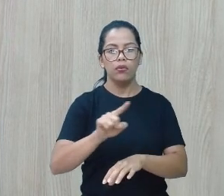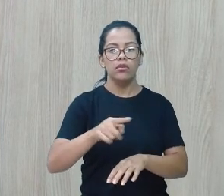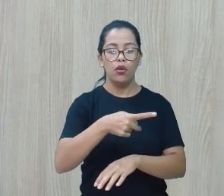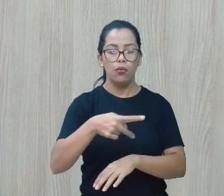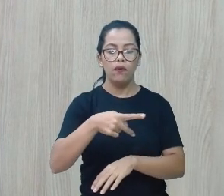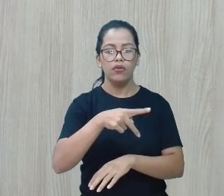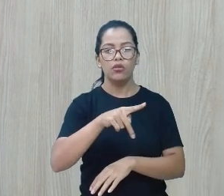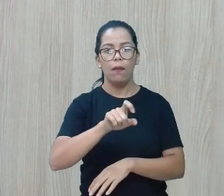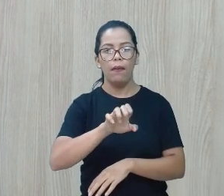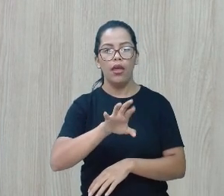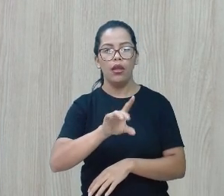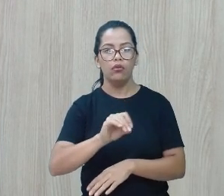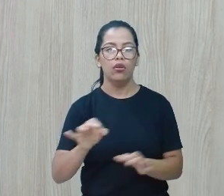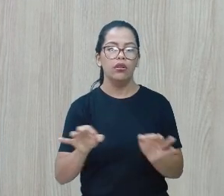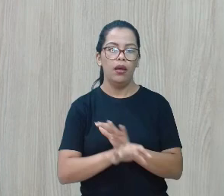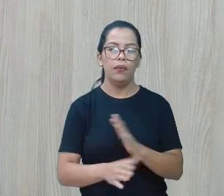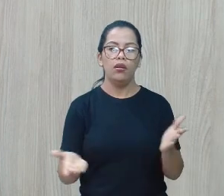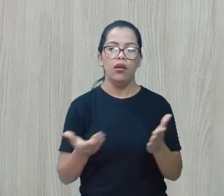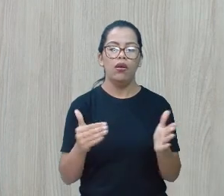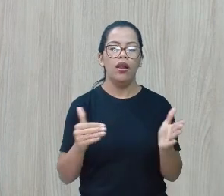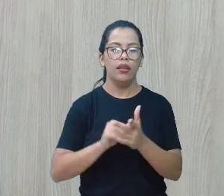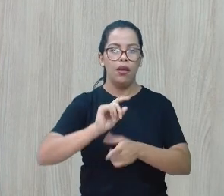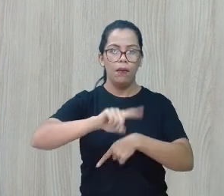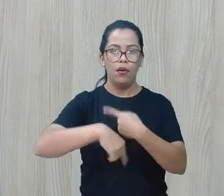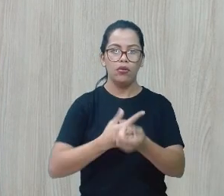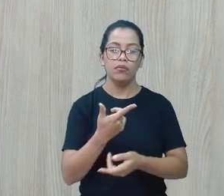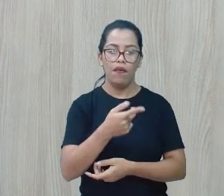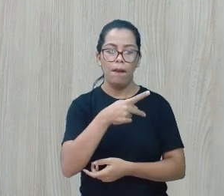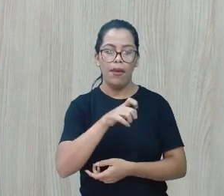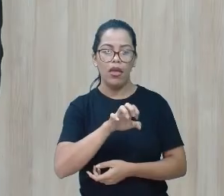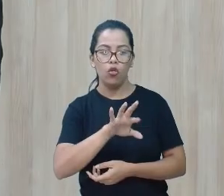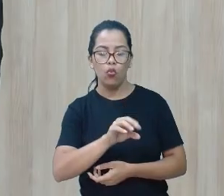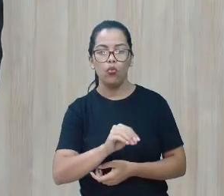certo? Fico por aqui, até a próxima. Vai lá, Pedro.